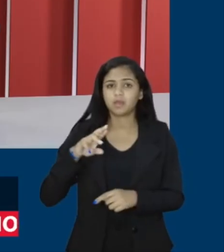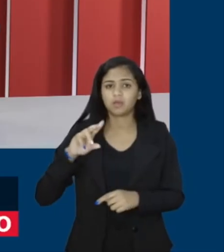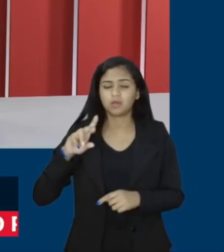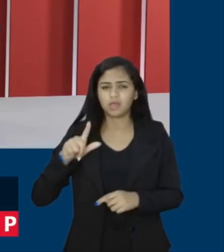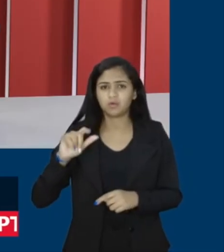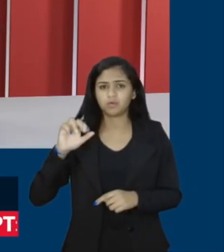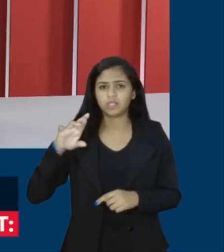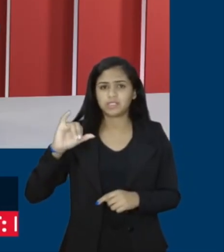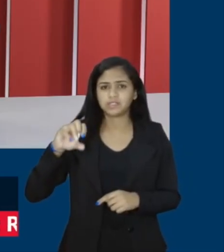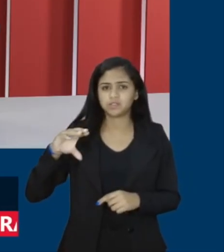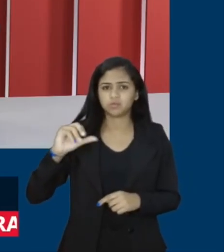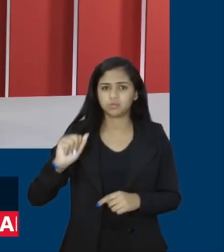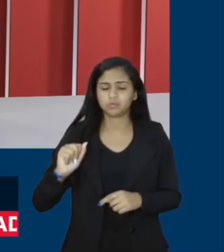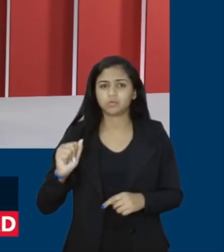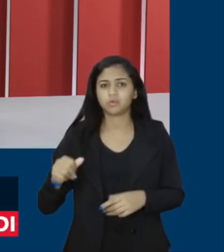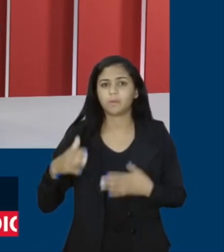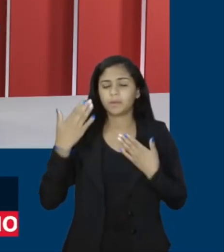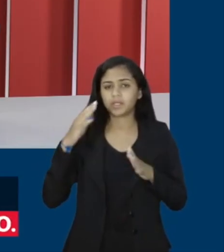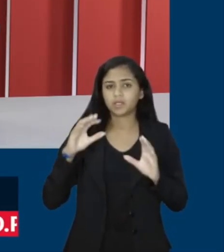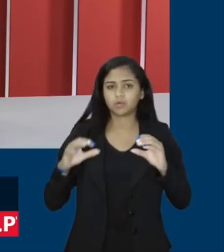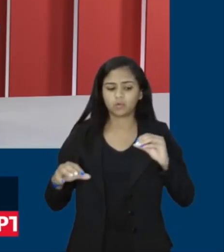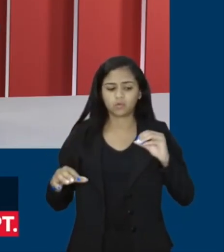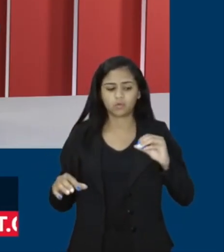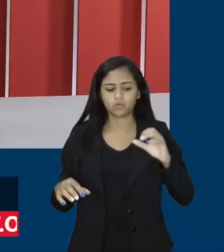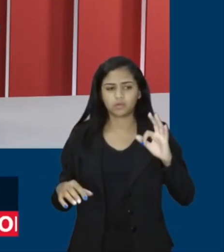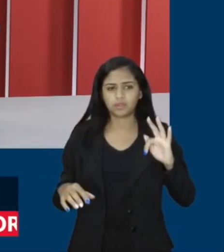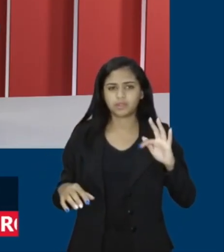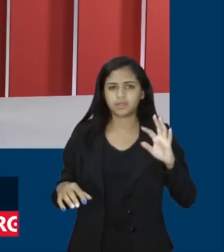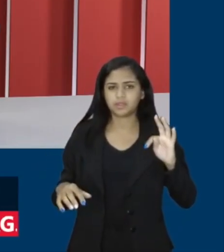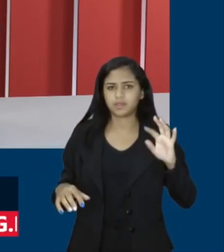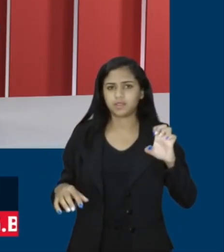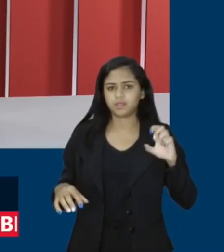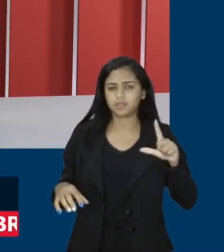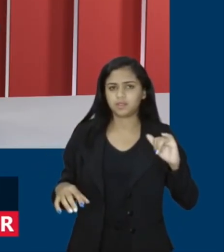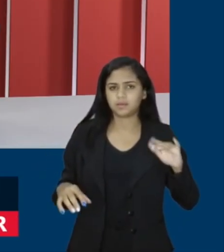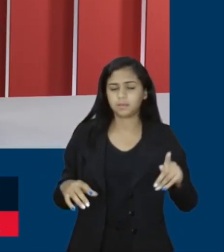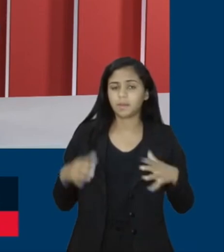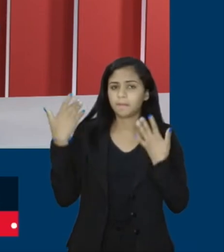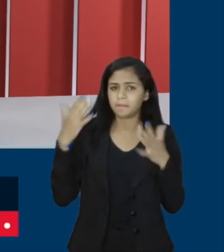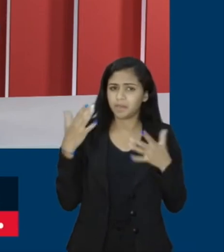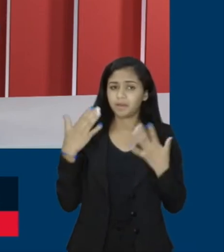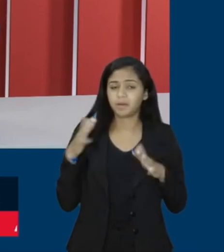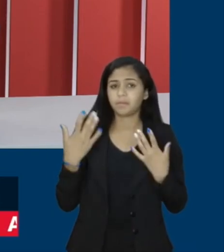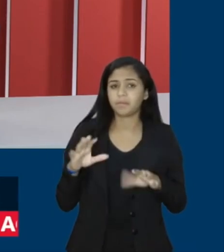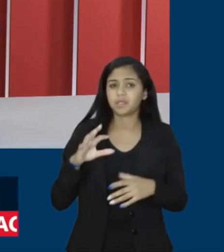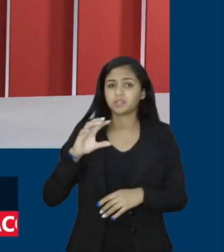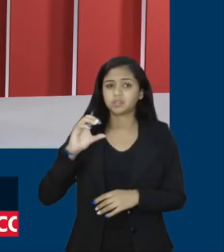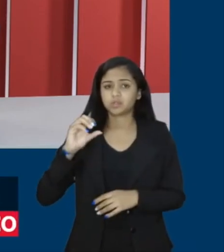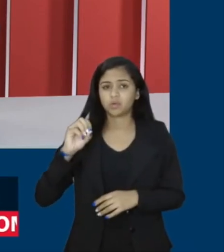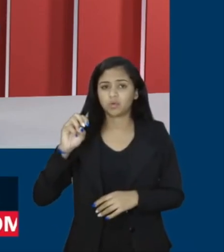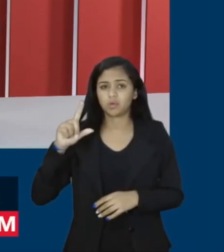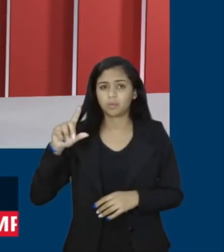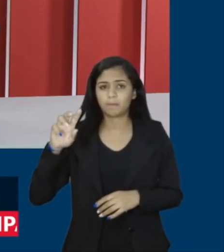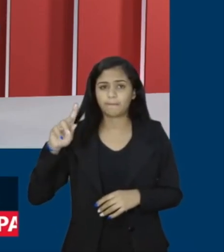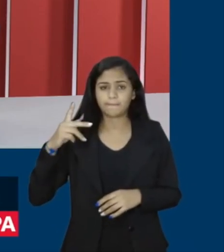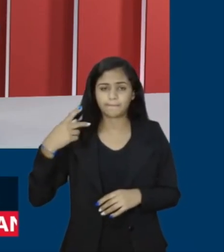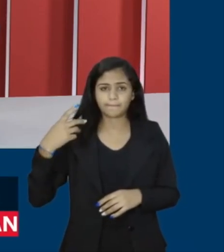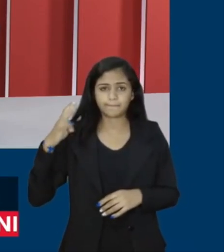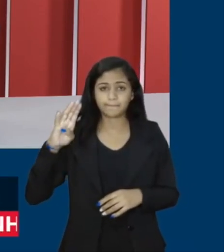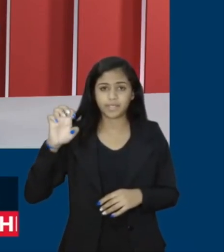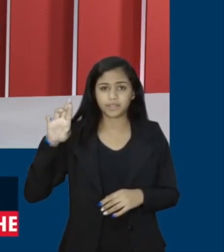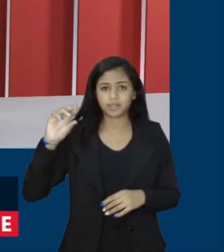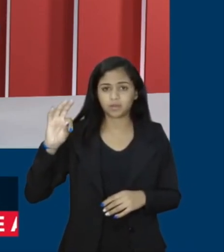companheiro. Graça Cotelipe também, deputado Zeca Dirceu, parabéns. Alberto Quirone também te saudando. Josi